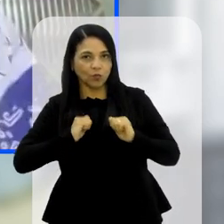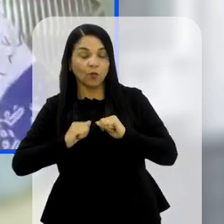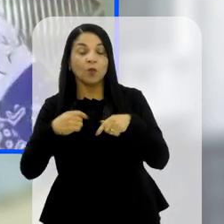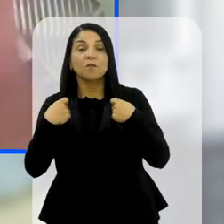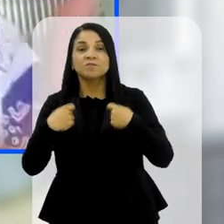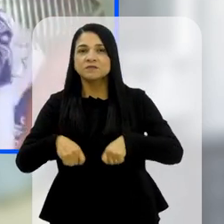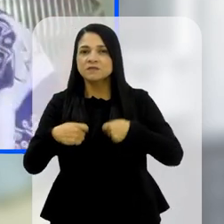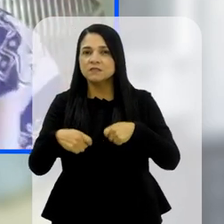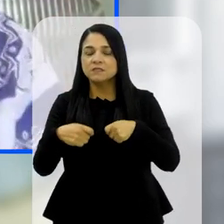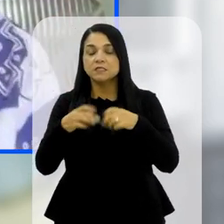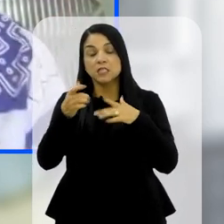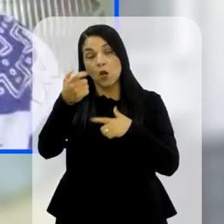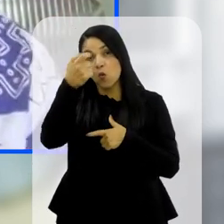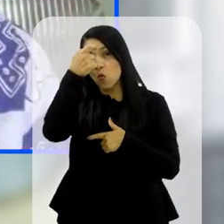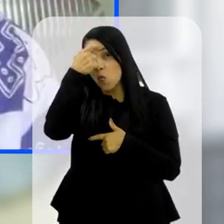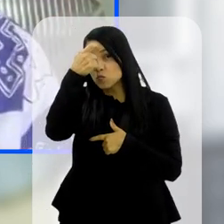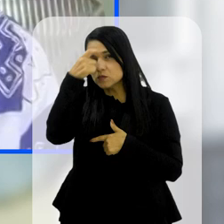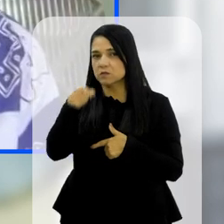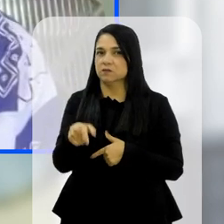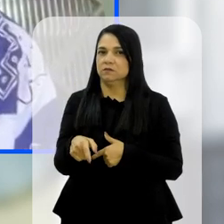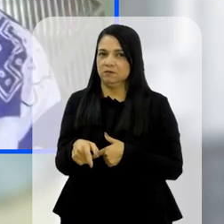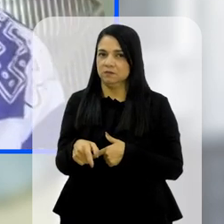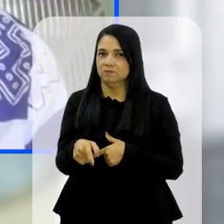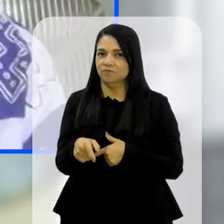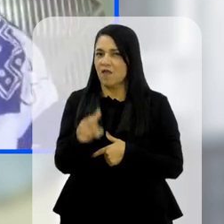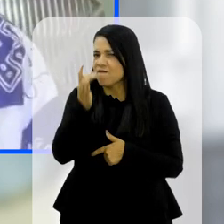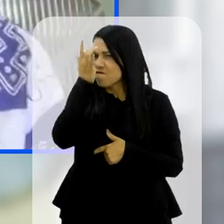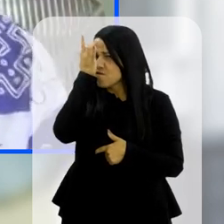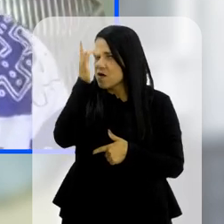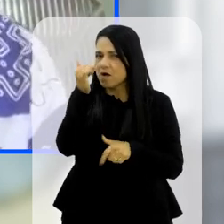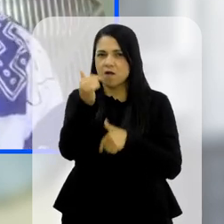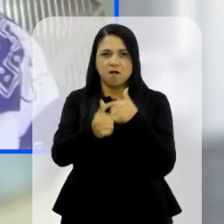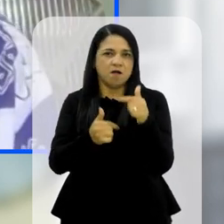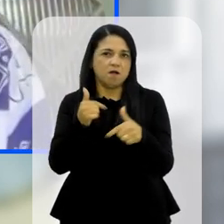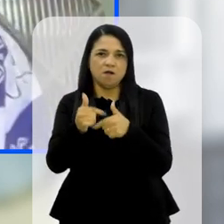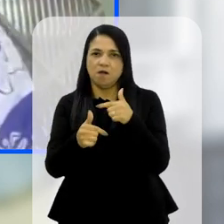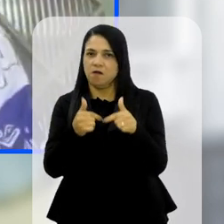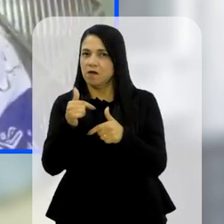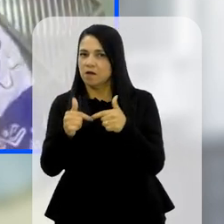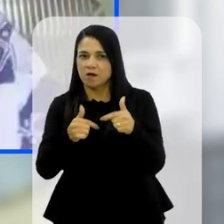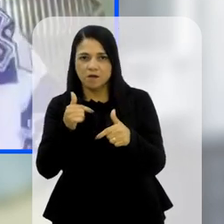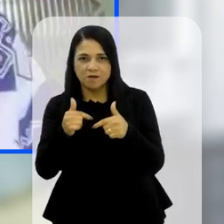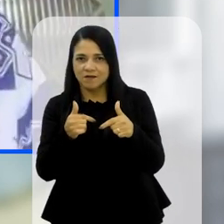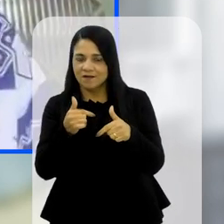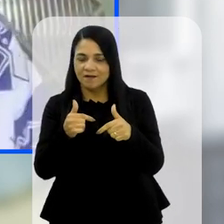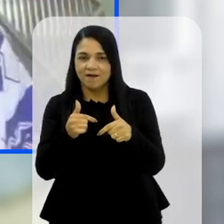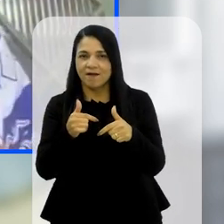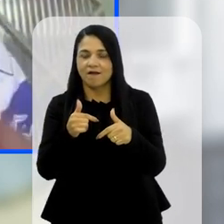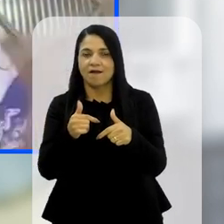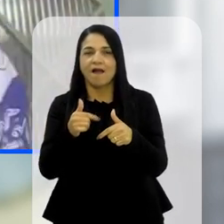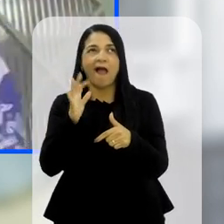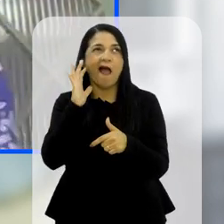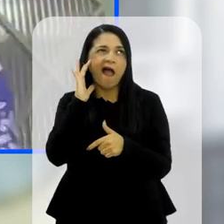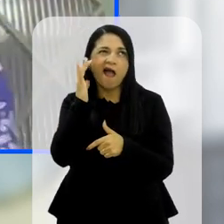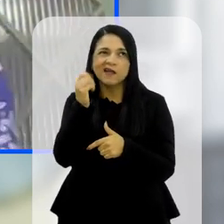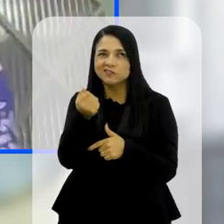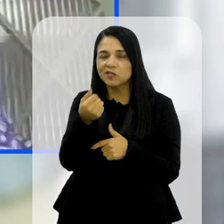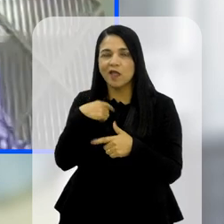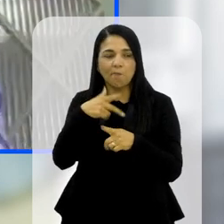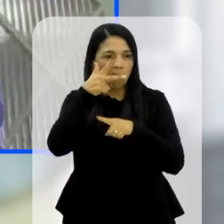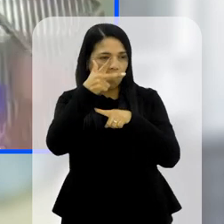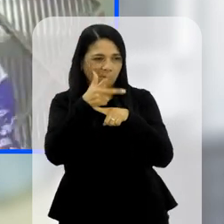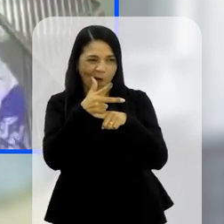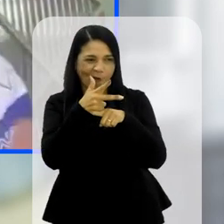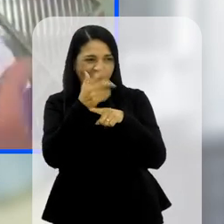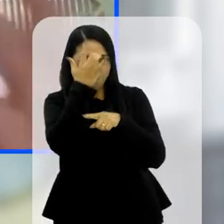a gente também, esse ator precisa também estar consciente disso. Não é um trabalho fácil, não é um trabalho para quem acha que é